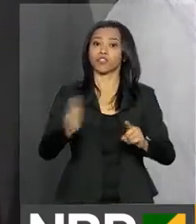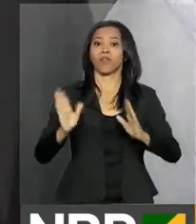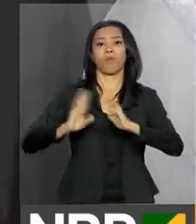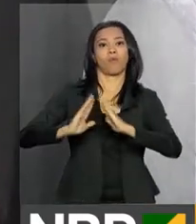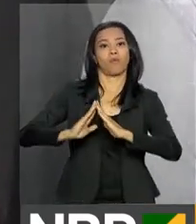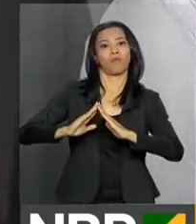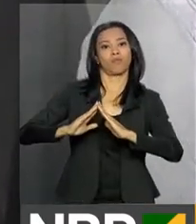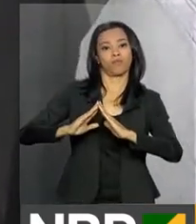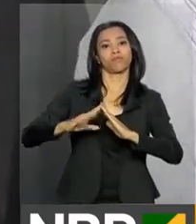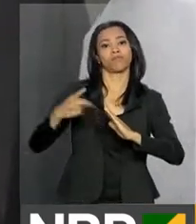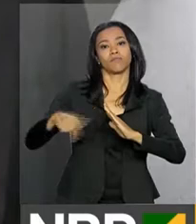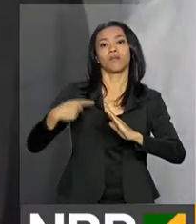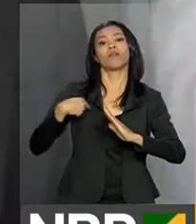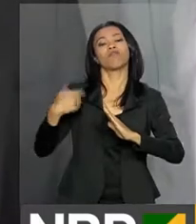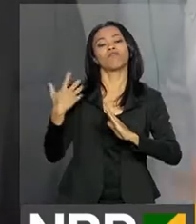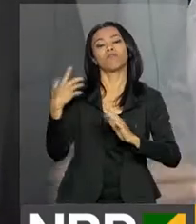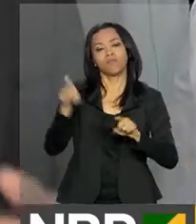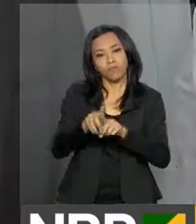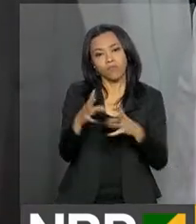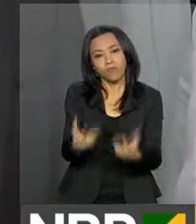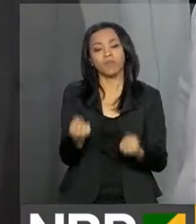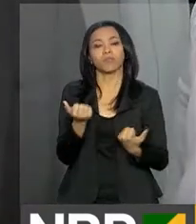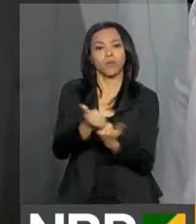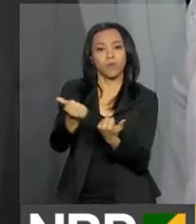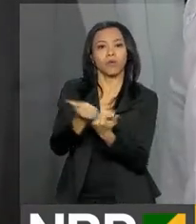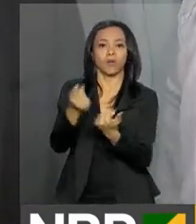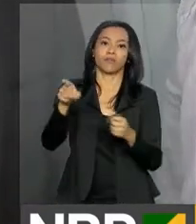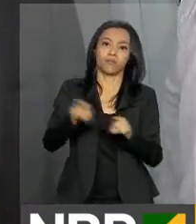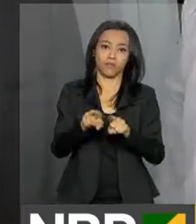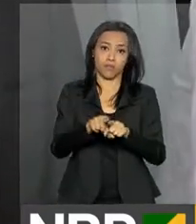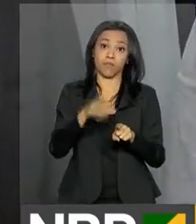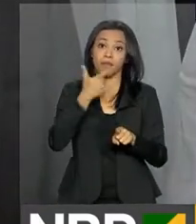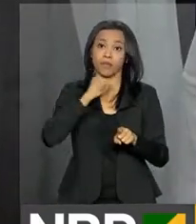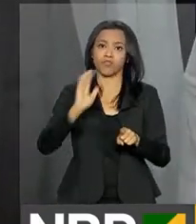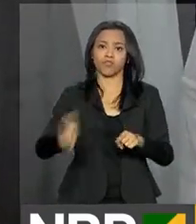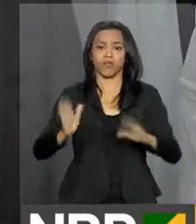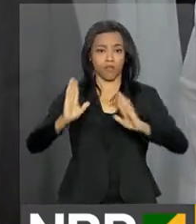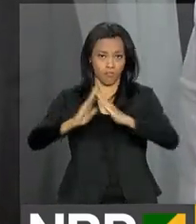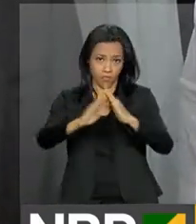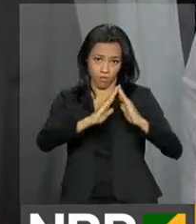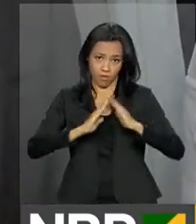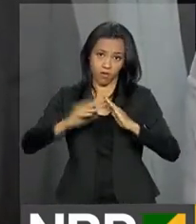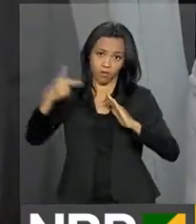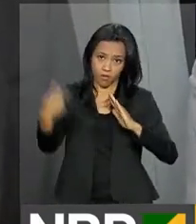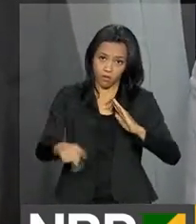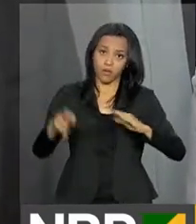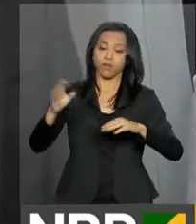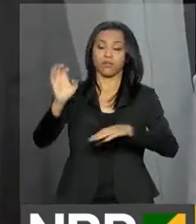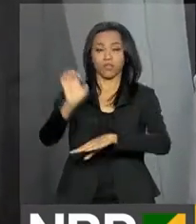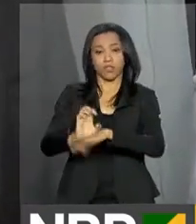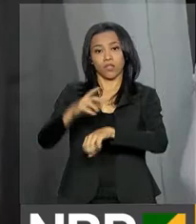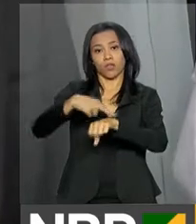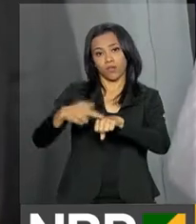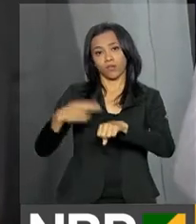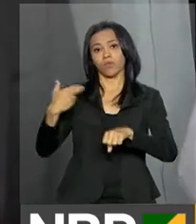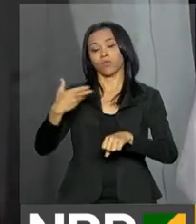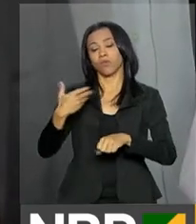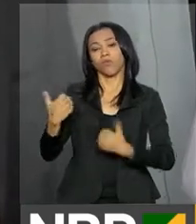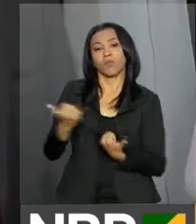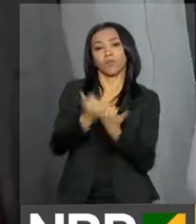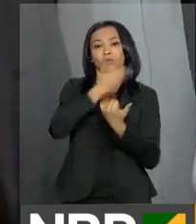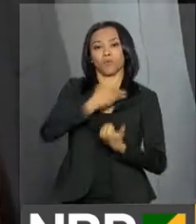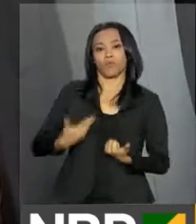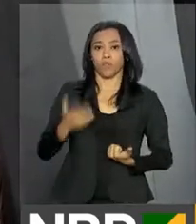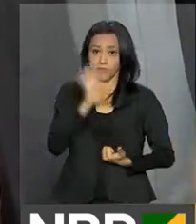vamos deixar de acolher as postulações que são levadas permanentemente ao governo federal,